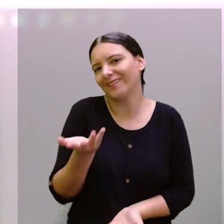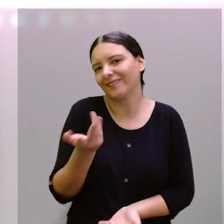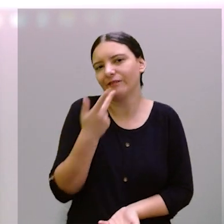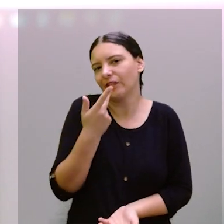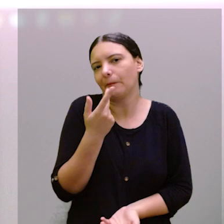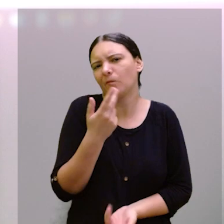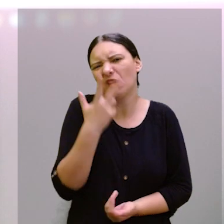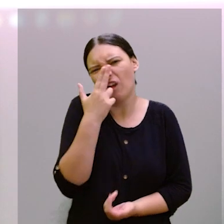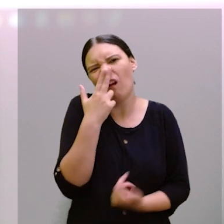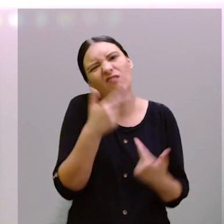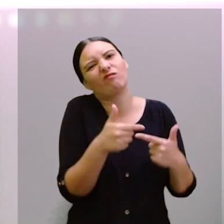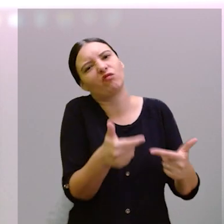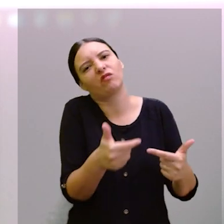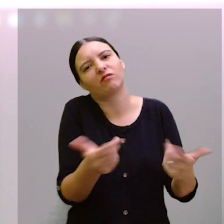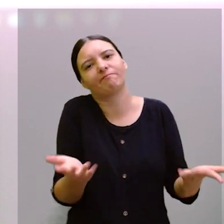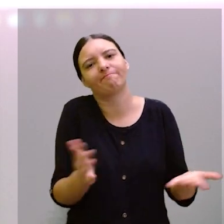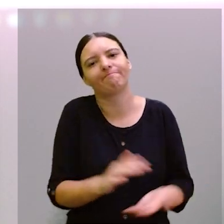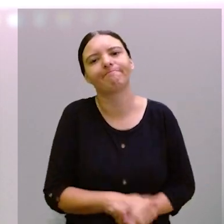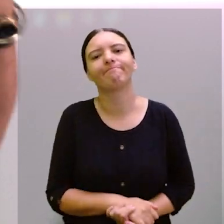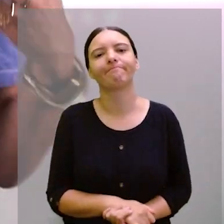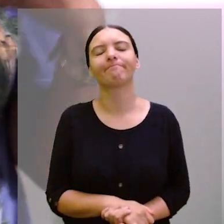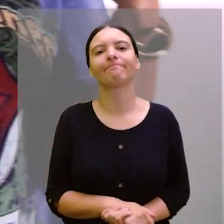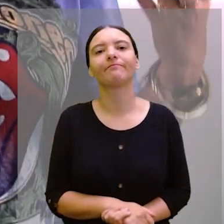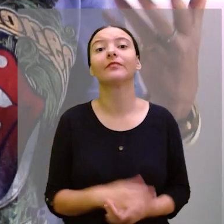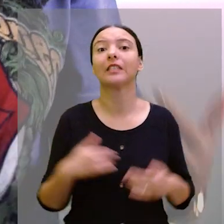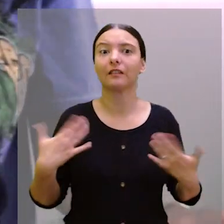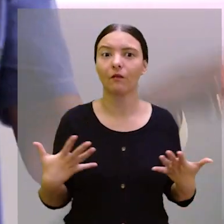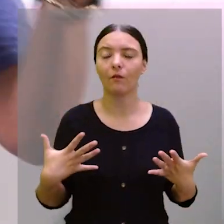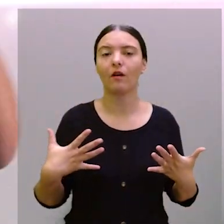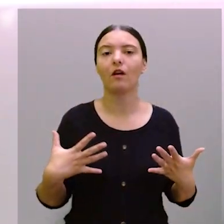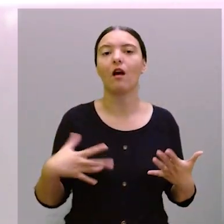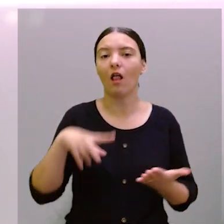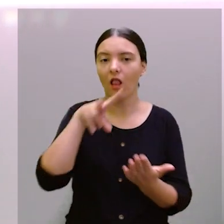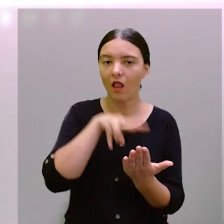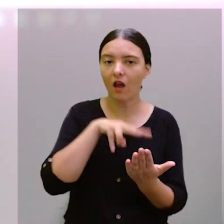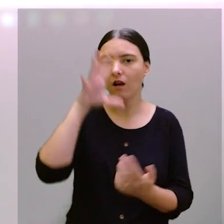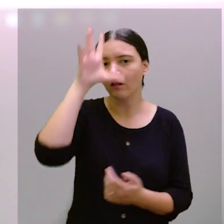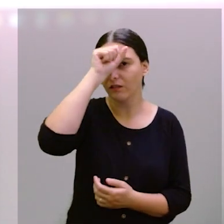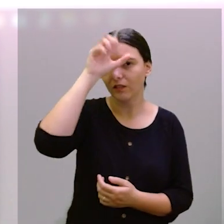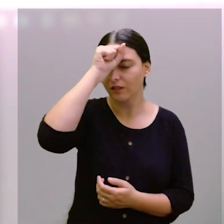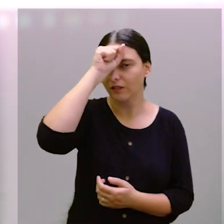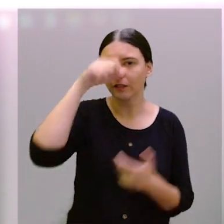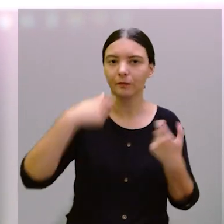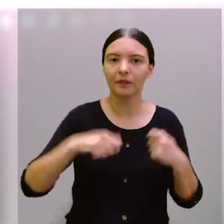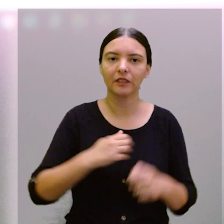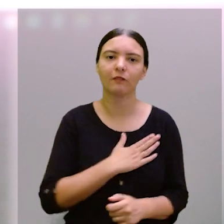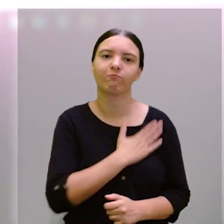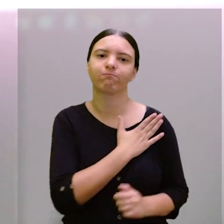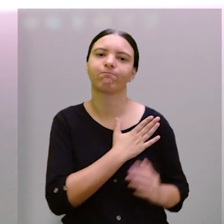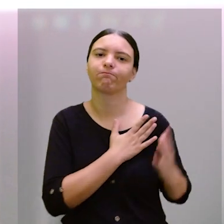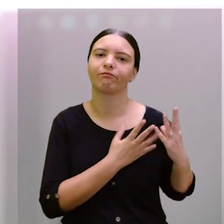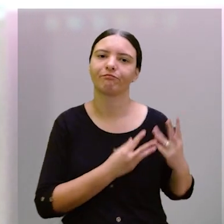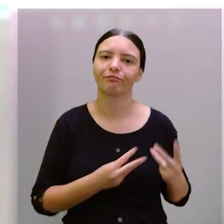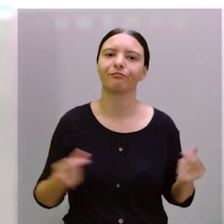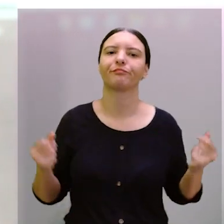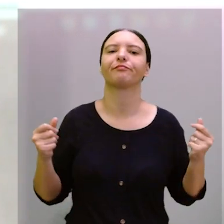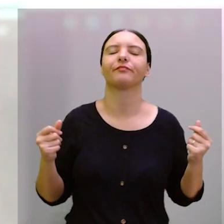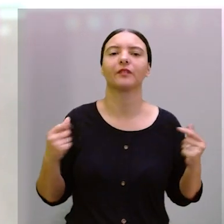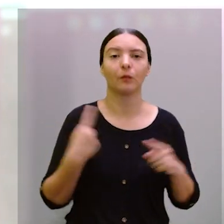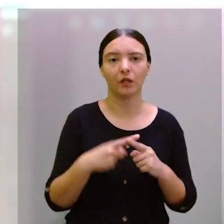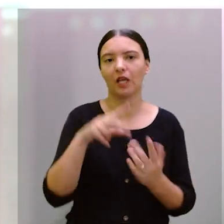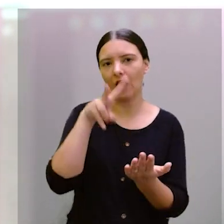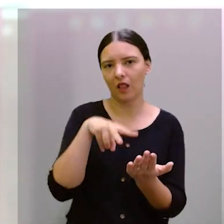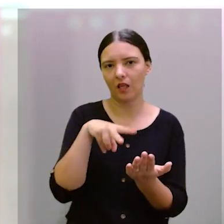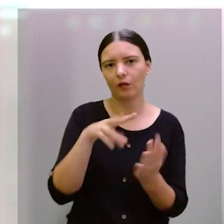chatas. Então, para aprender a ler, a gente tem que desaprender esses preconceitos. Para aprender a gostar de ler, porque ler todos